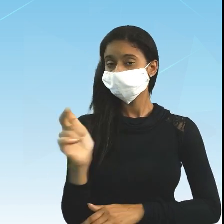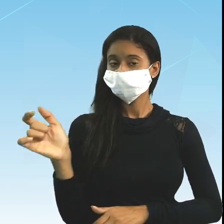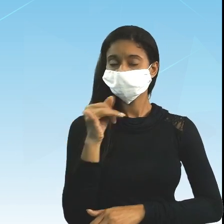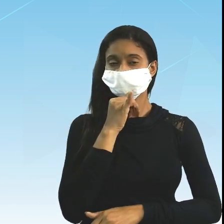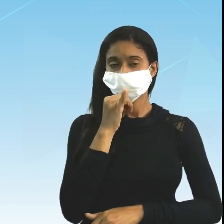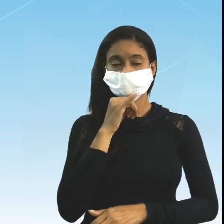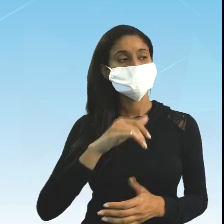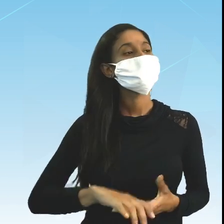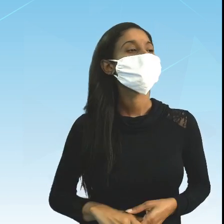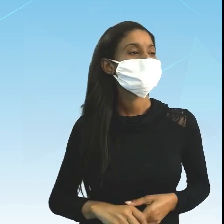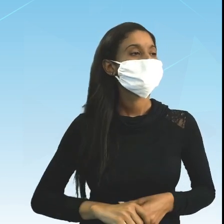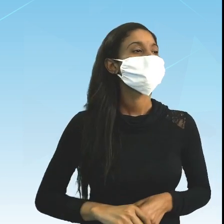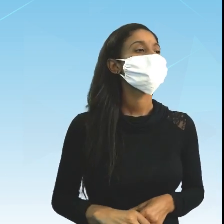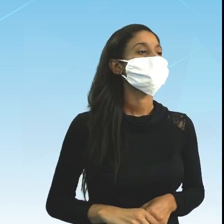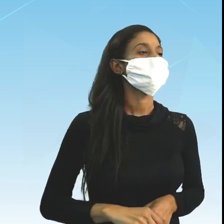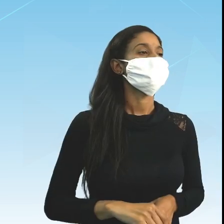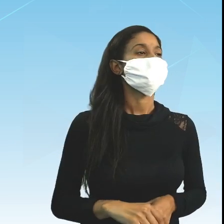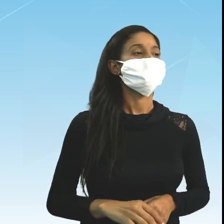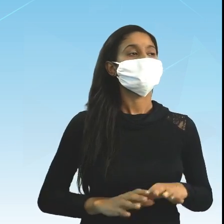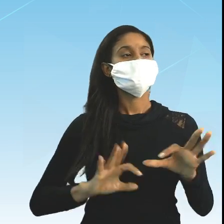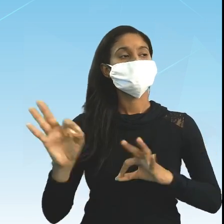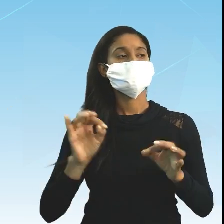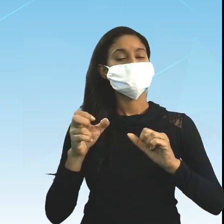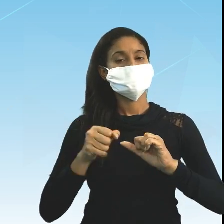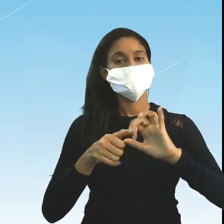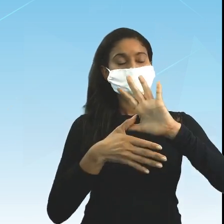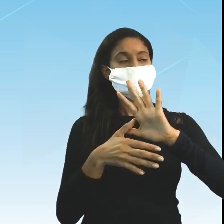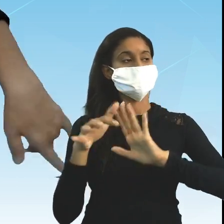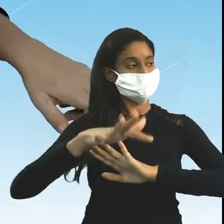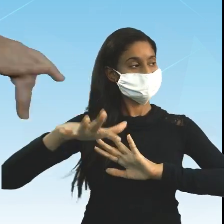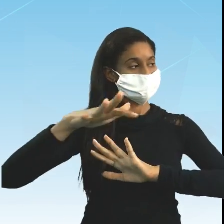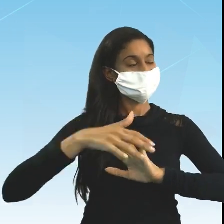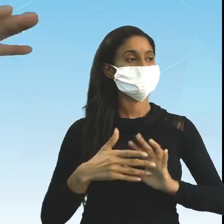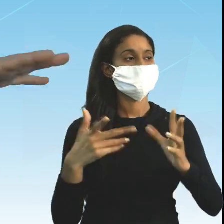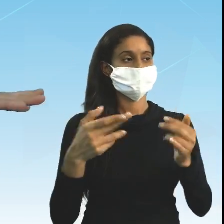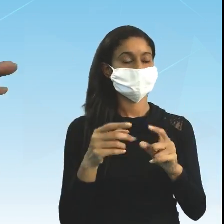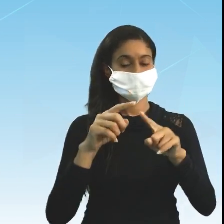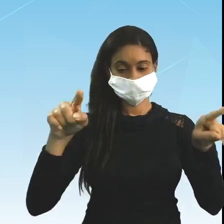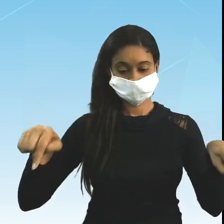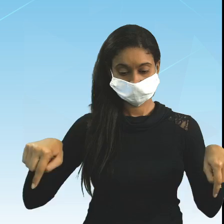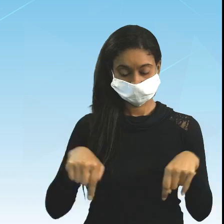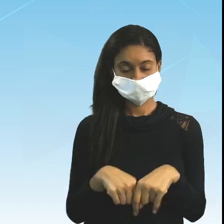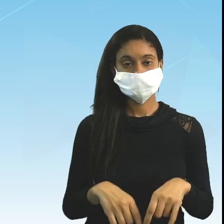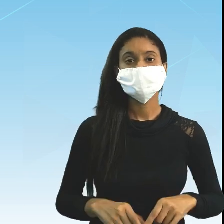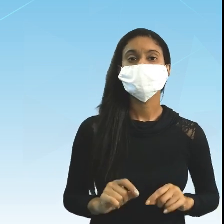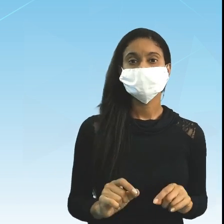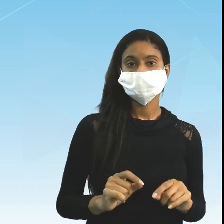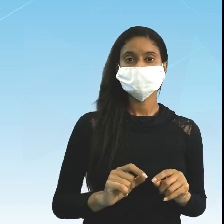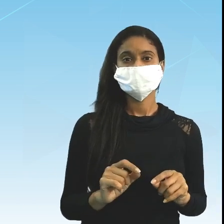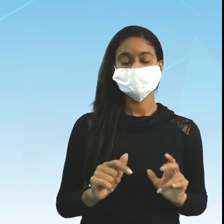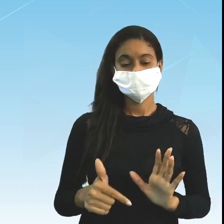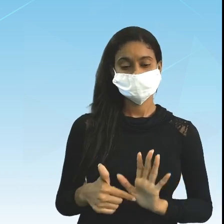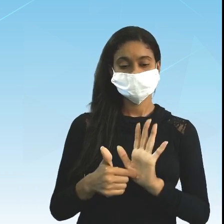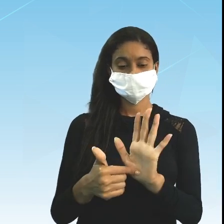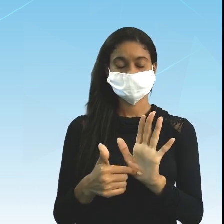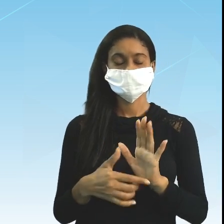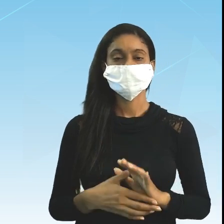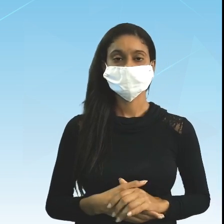exemplo. A intenção de construir um mapa de um espaço, como essa sala aqui, uma maneira de